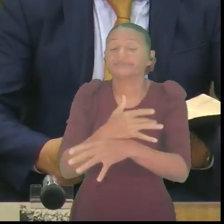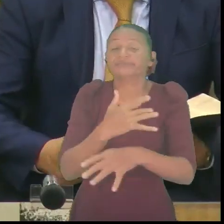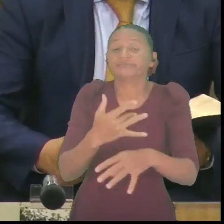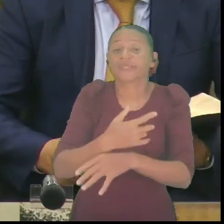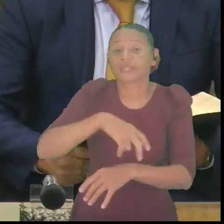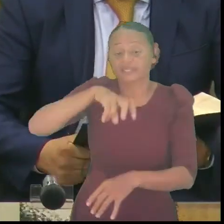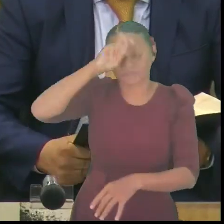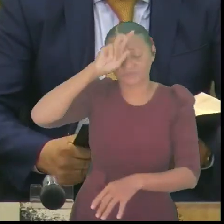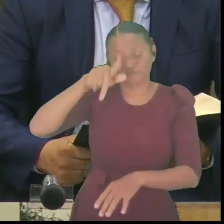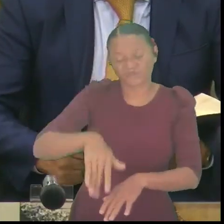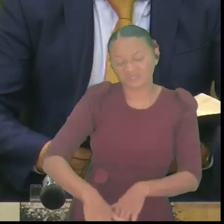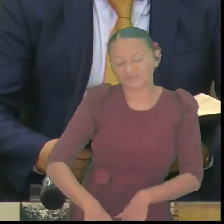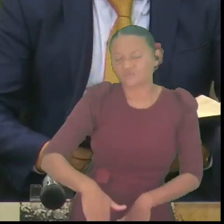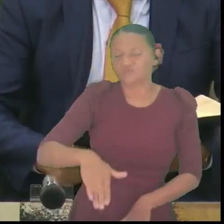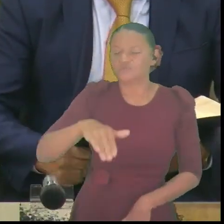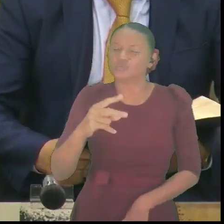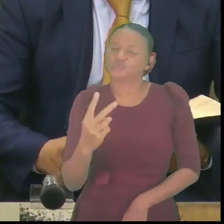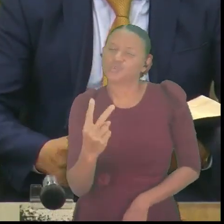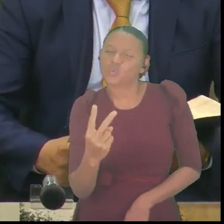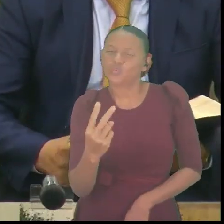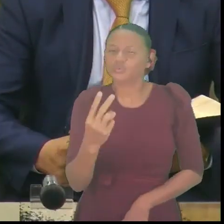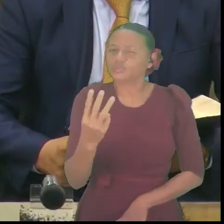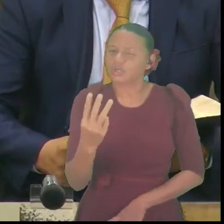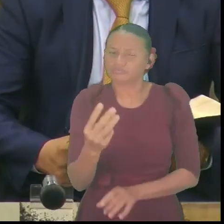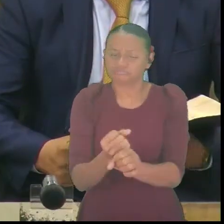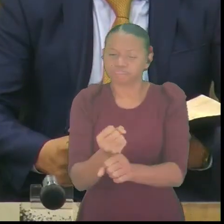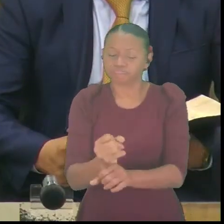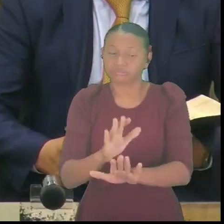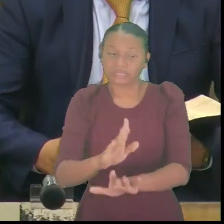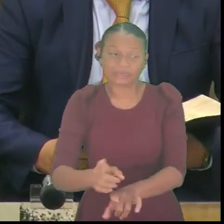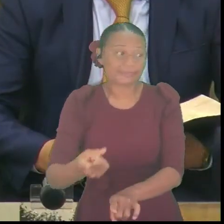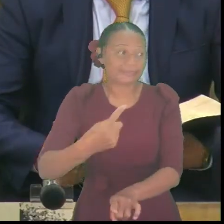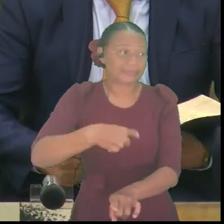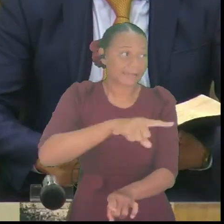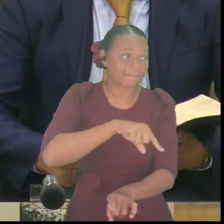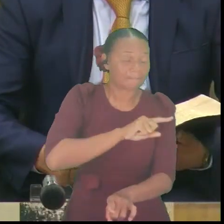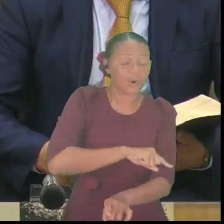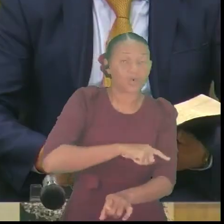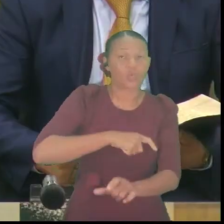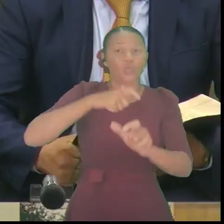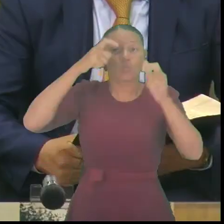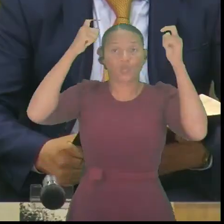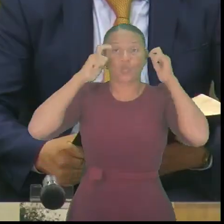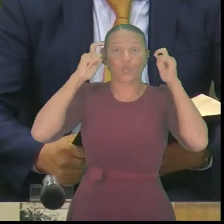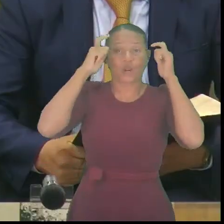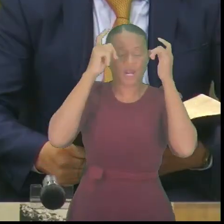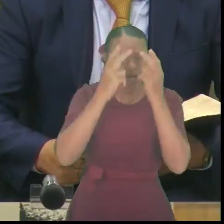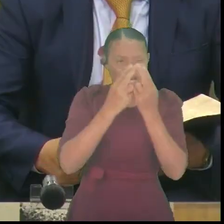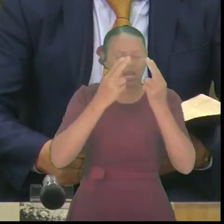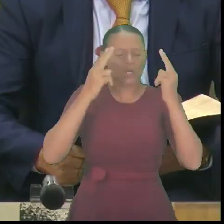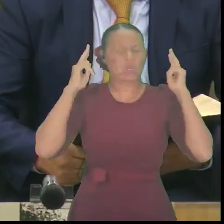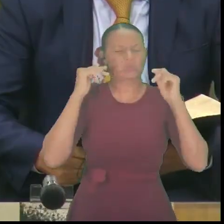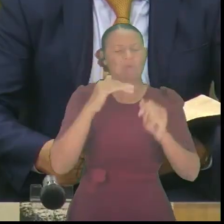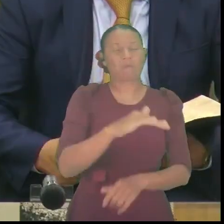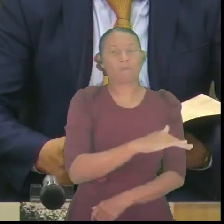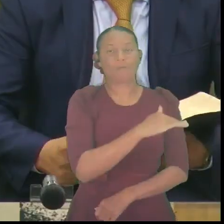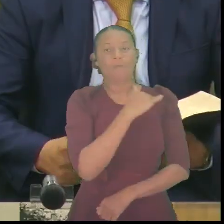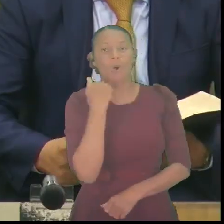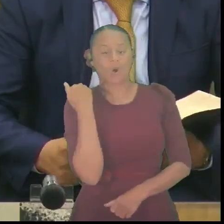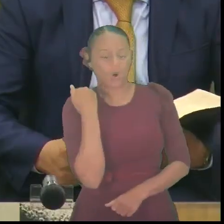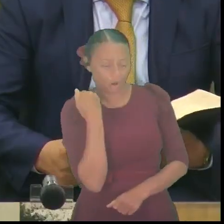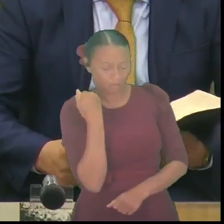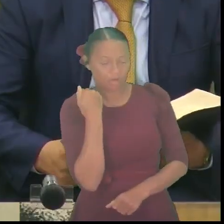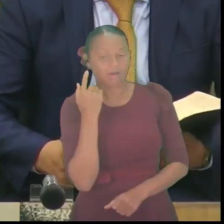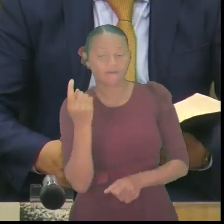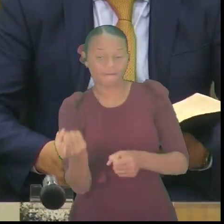da sua infância, 2 ou 3 anos, e com a morte de Herodes o Grande, eles voltaram para as terras de Israel e,